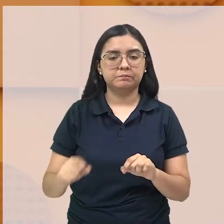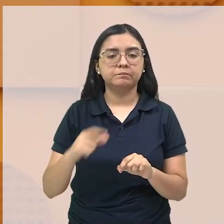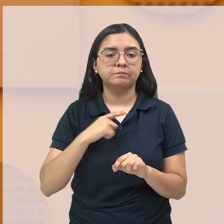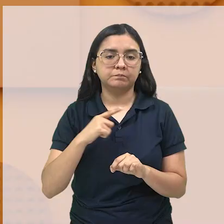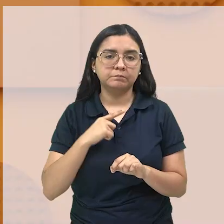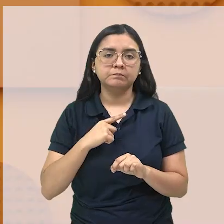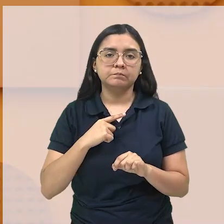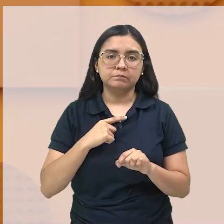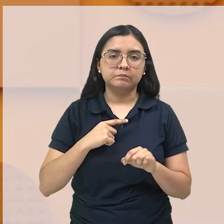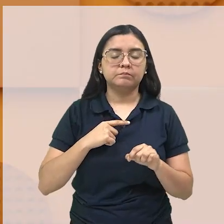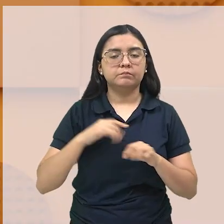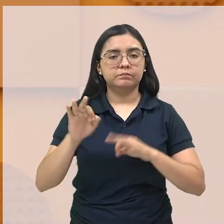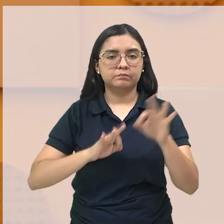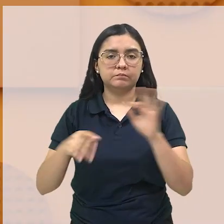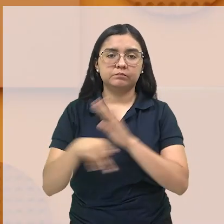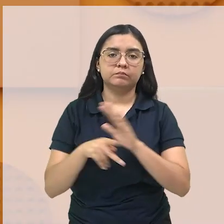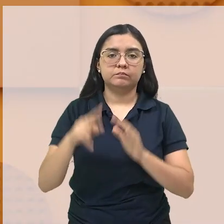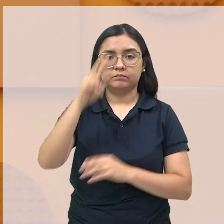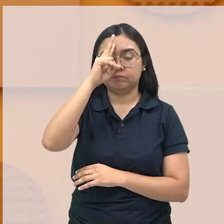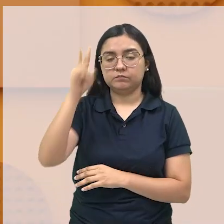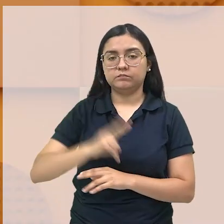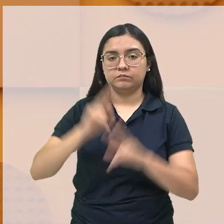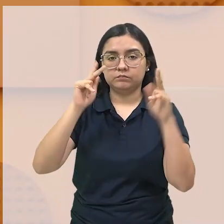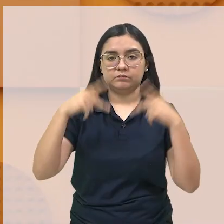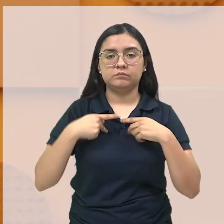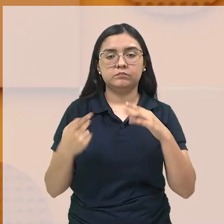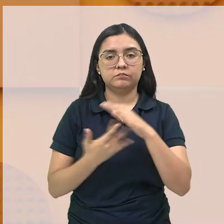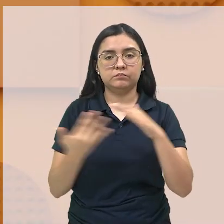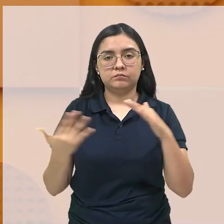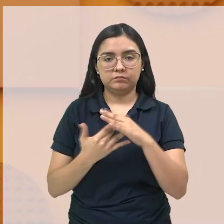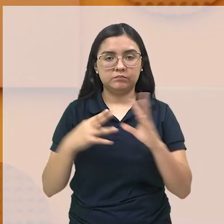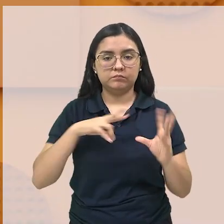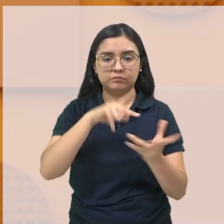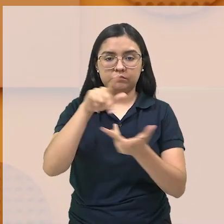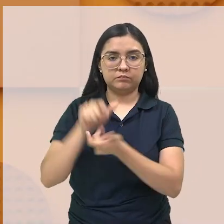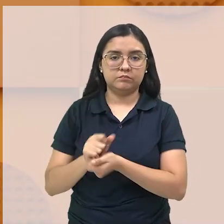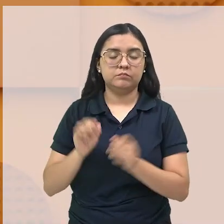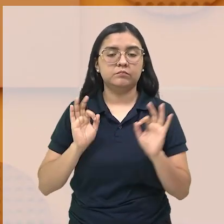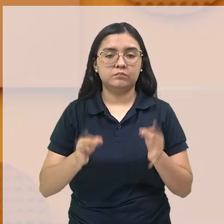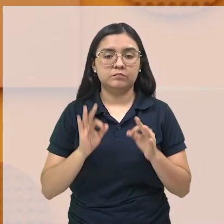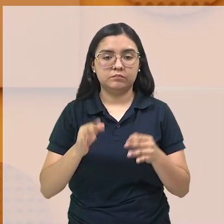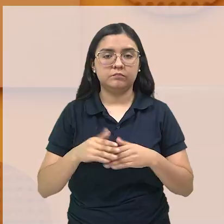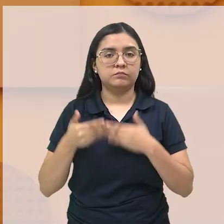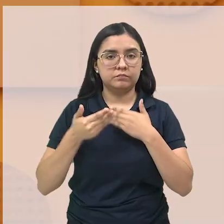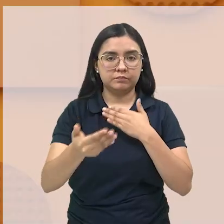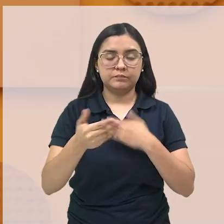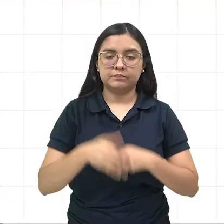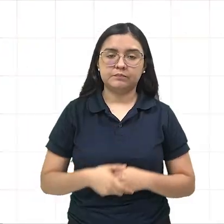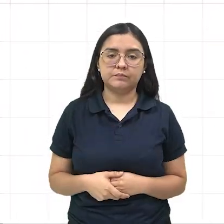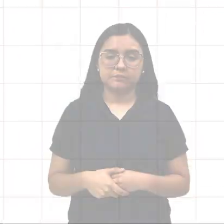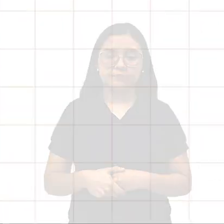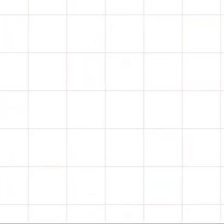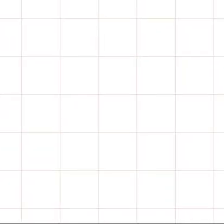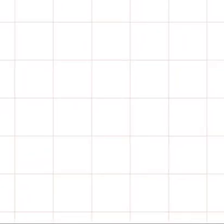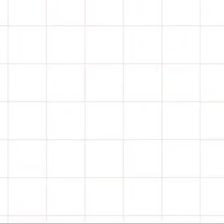comum na história da humanidade, que são as migrações internacionais. Certo? Vamos começar.